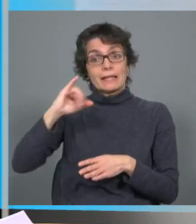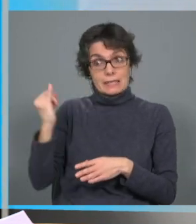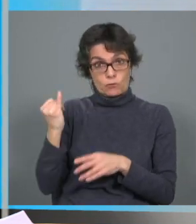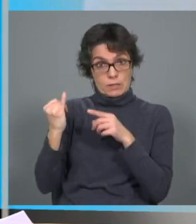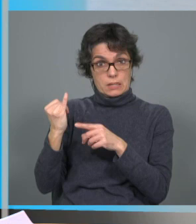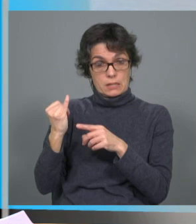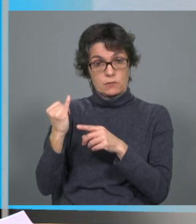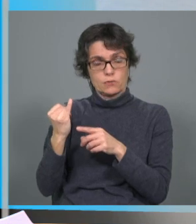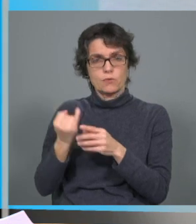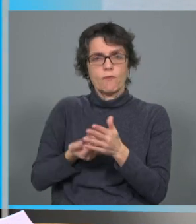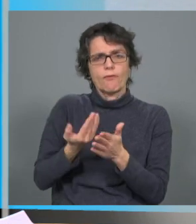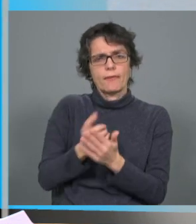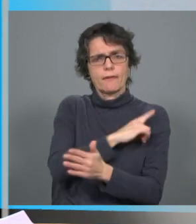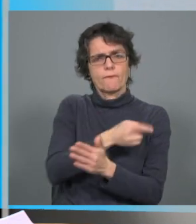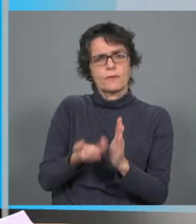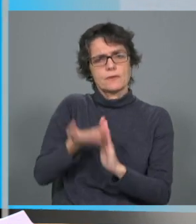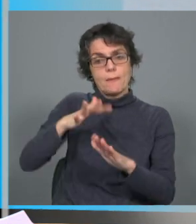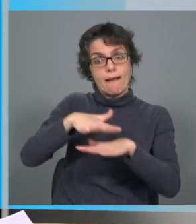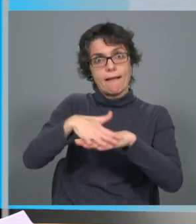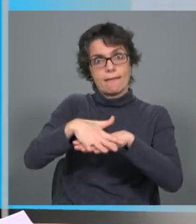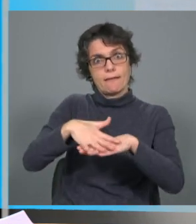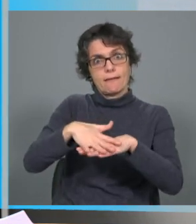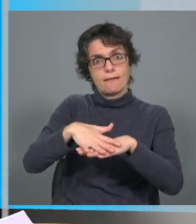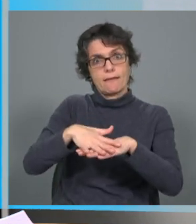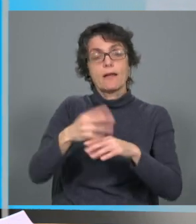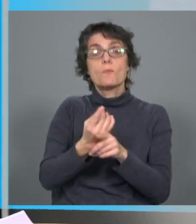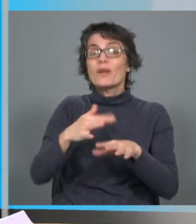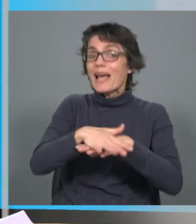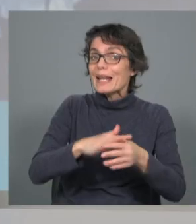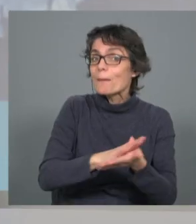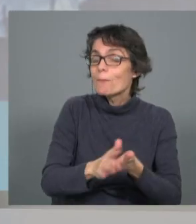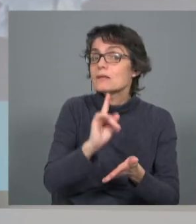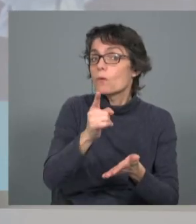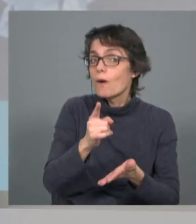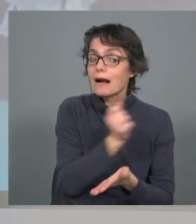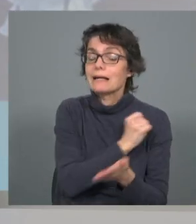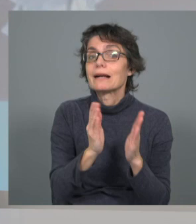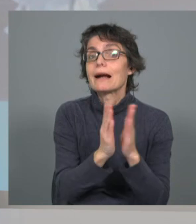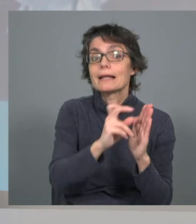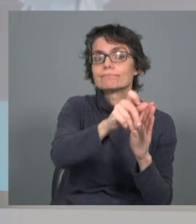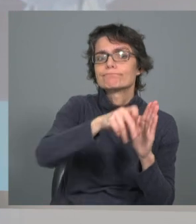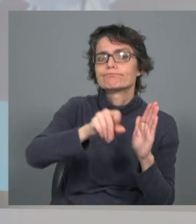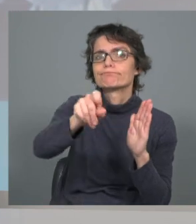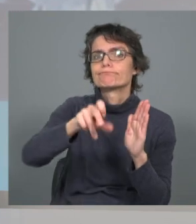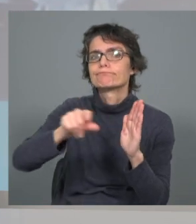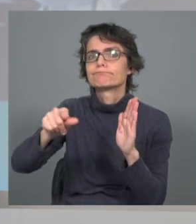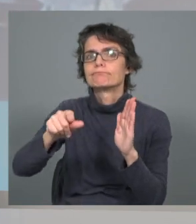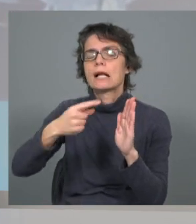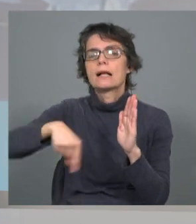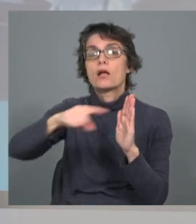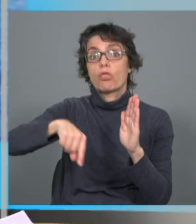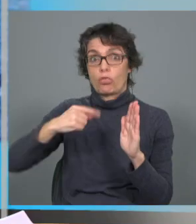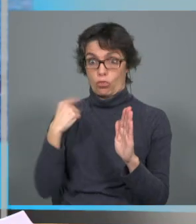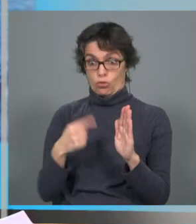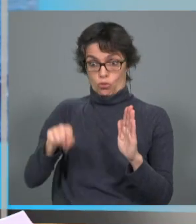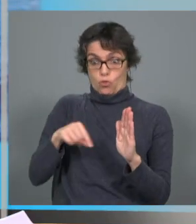rede. Essa rede é sempre através das paróquias. E por isso é que um dos grandes esforços que temos vindo a fazer,